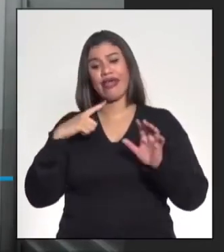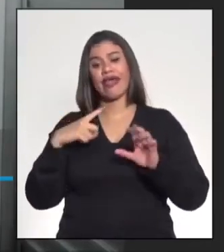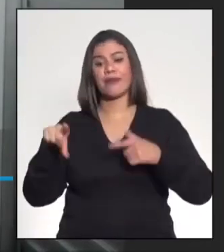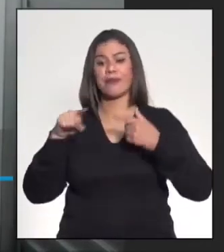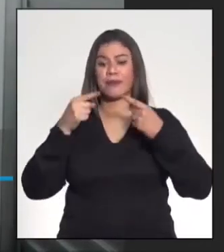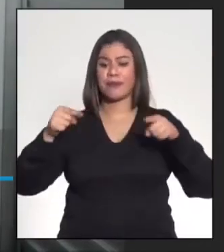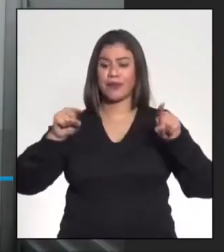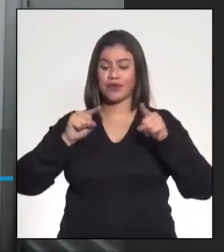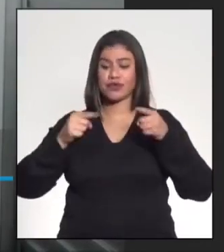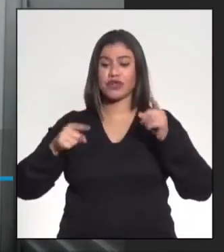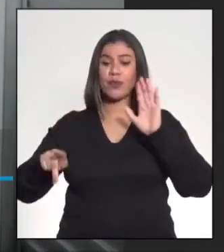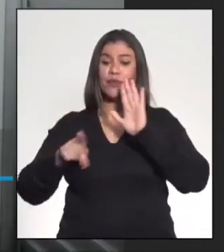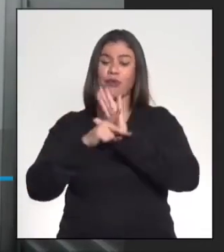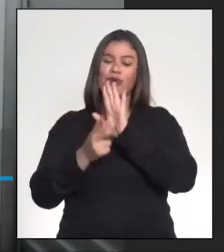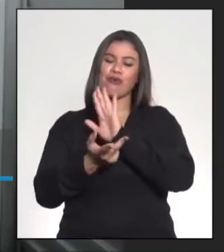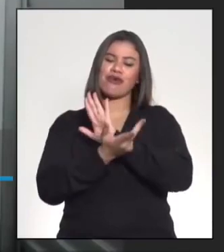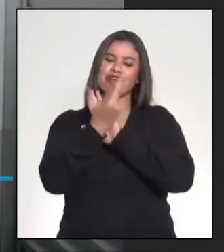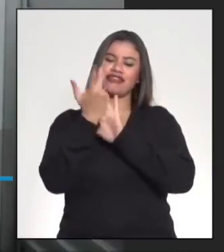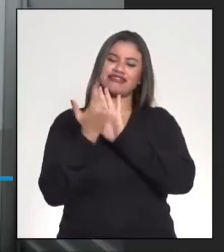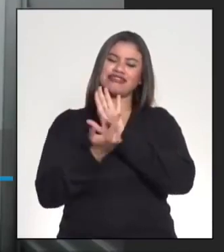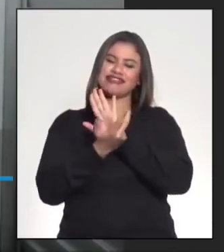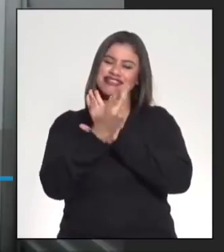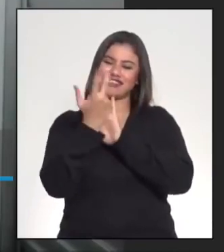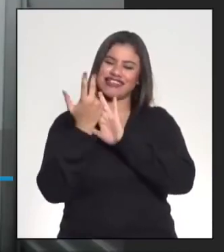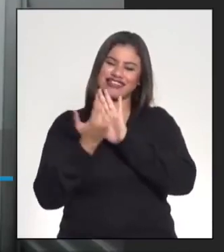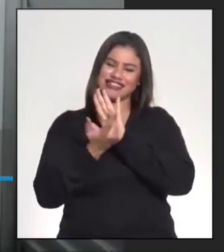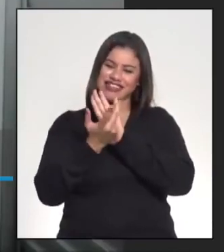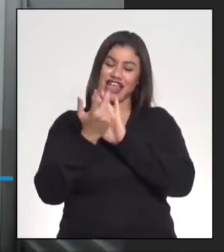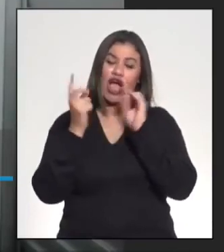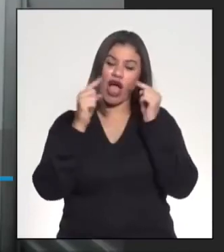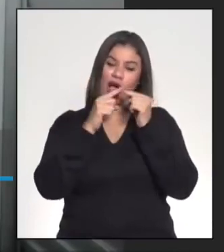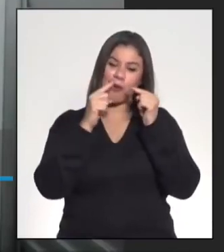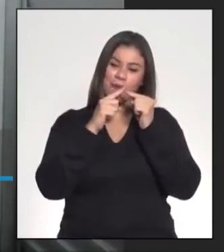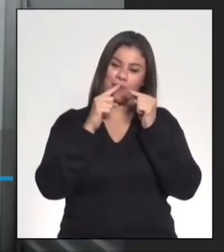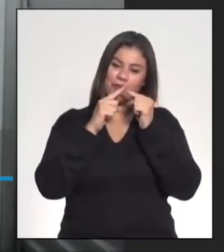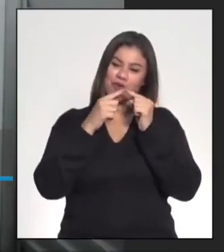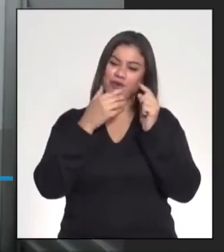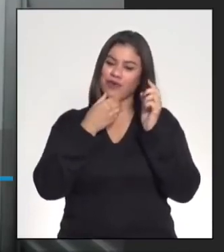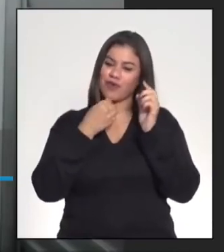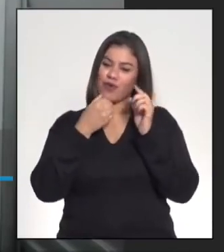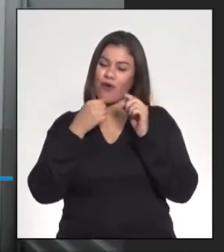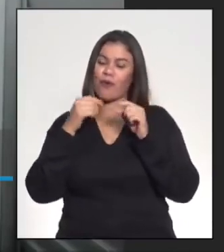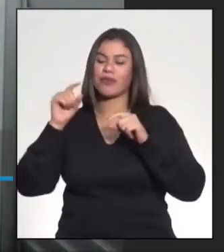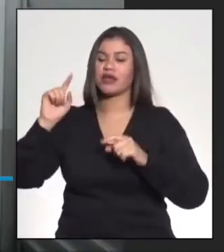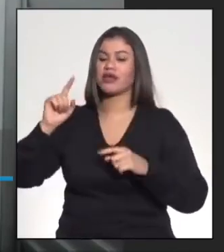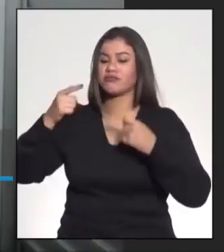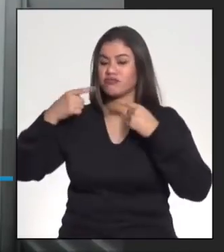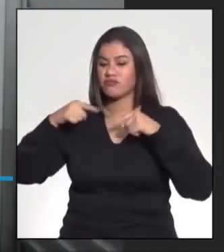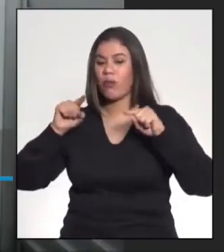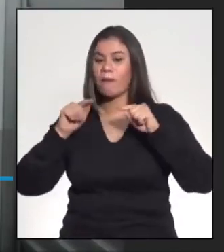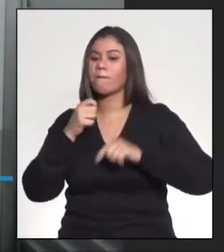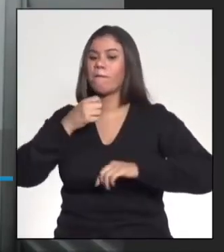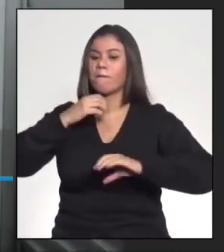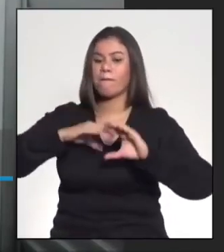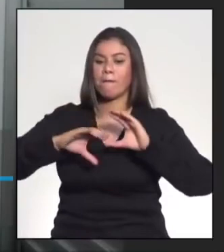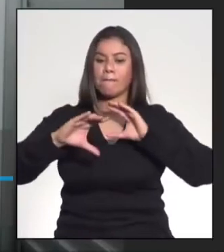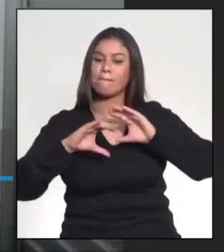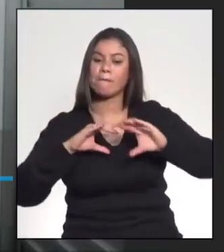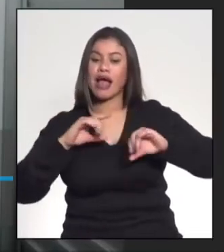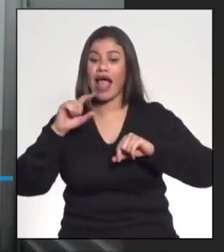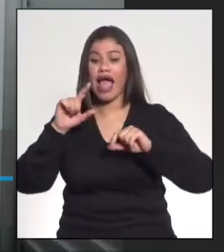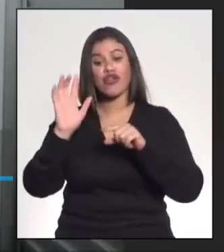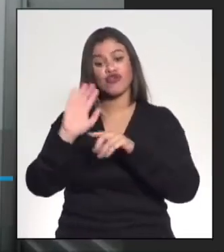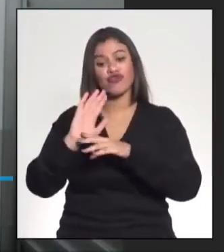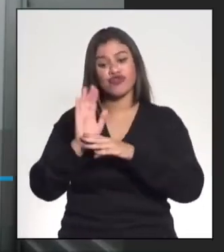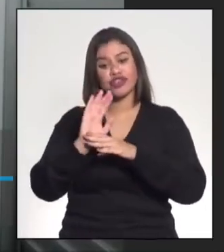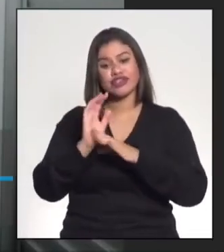música desenhada. Ela é toda desenhada de acordo com o que o compositor vai cantando a música. É só uma dica, tá, pessoal? E com certeza